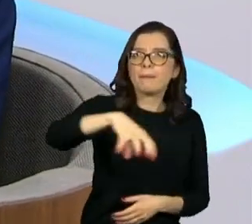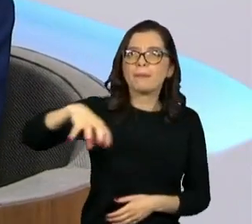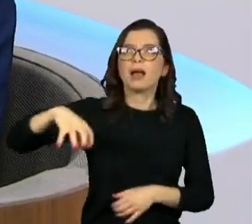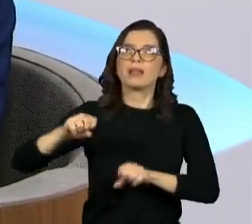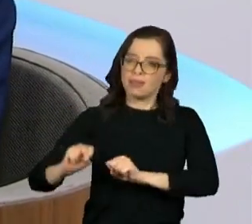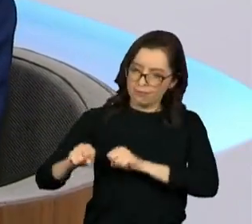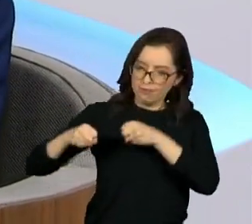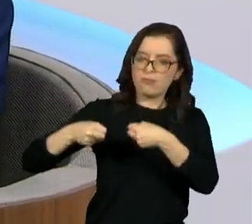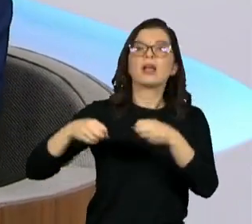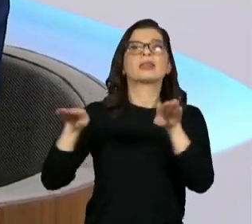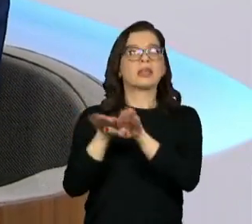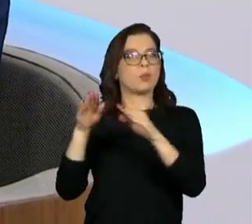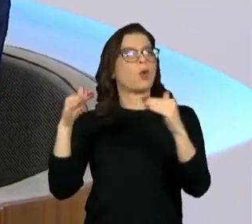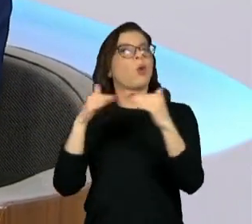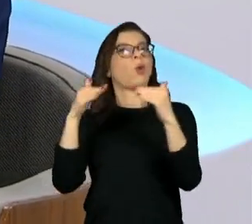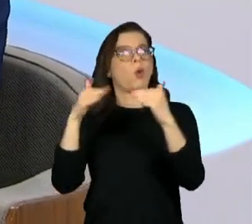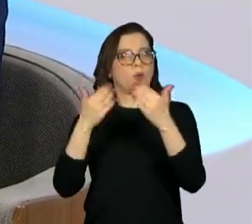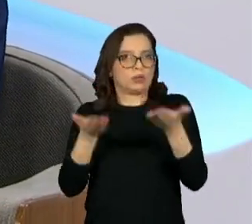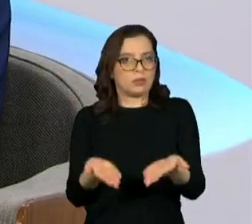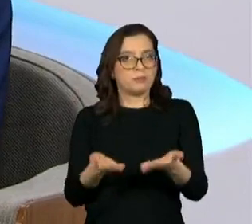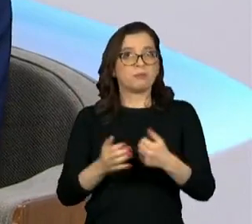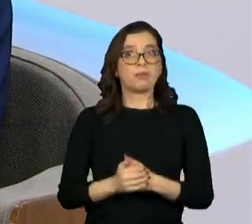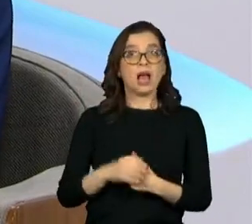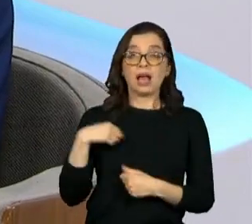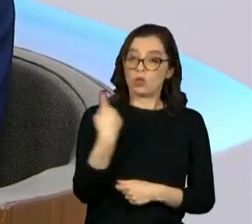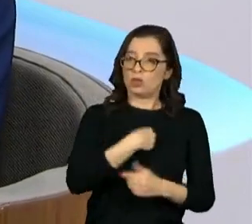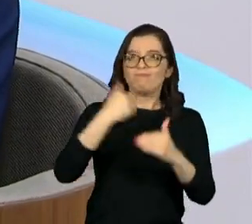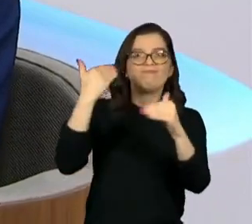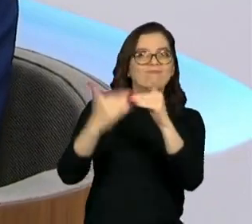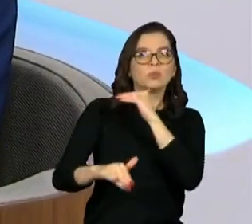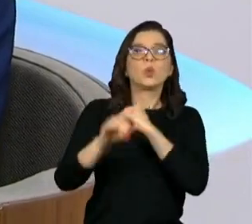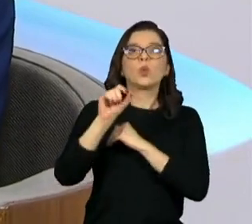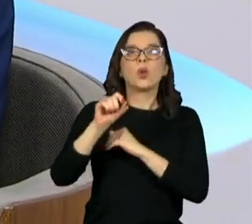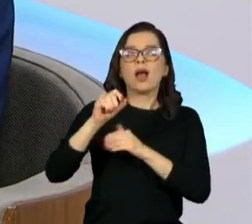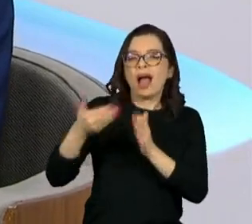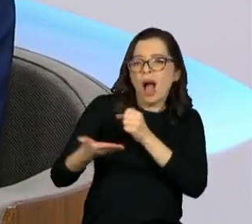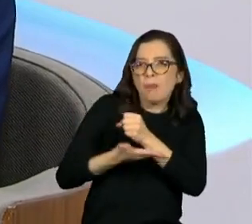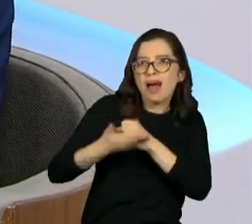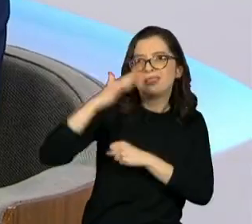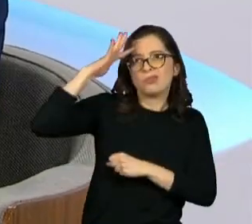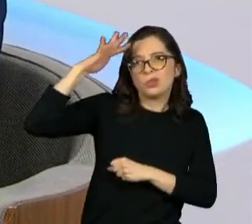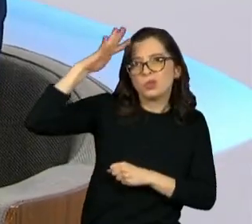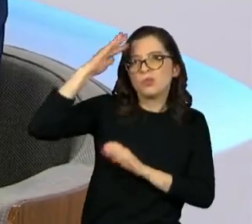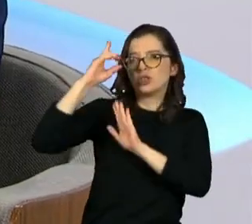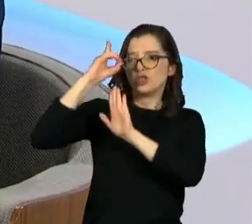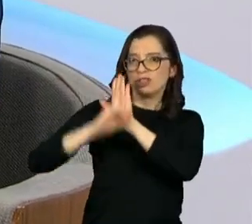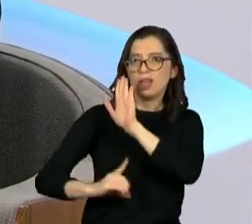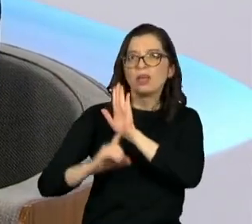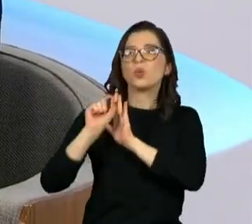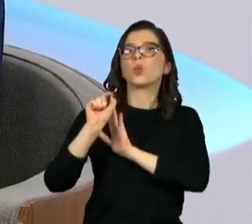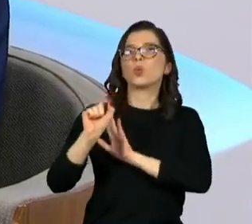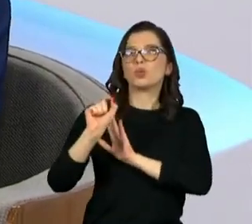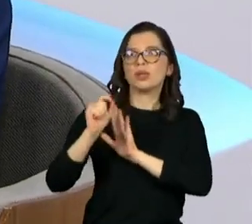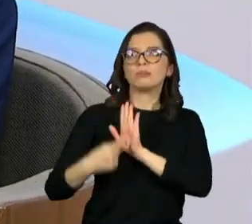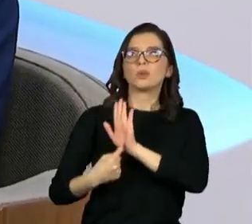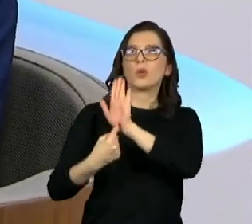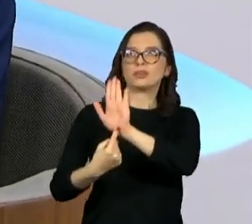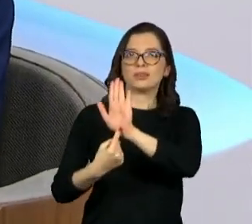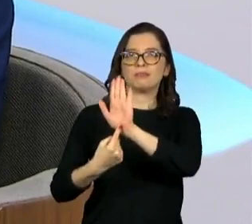upholdam rights. Nós concluímos sobre isso. O que nós concluímos é sobre a filosofical basis de rights.